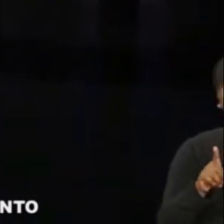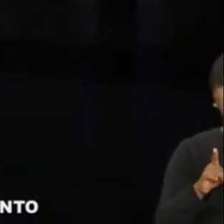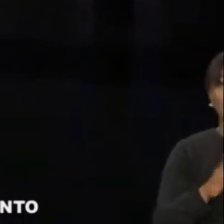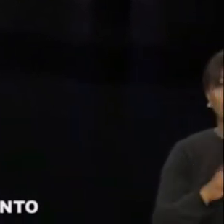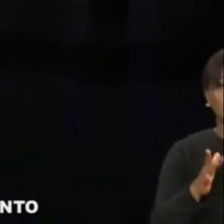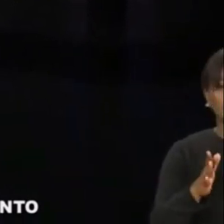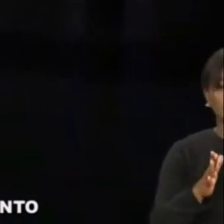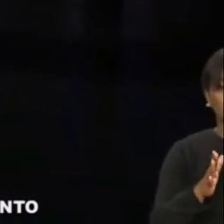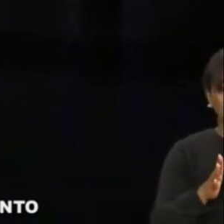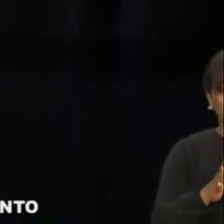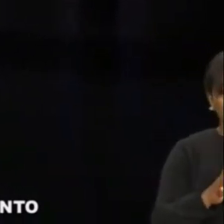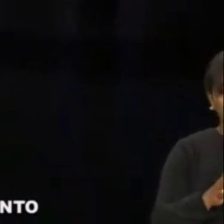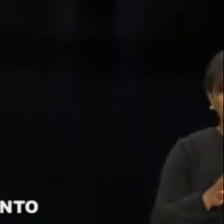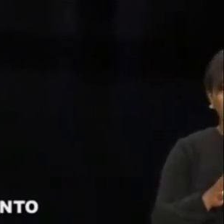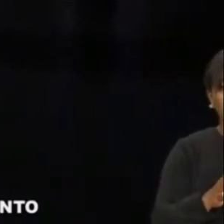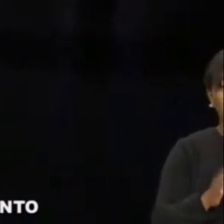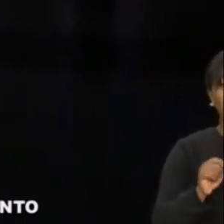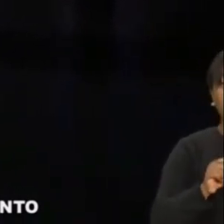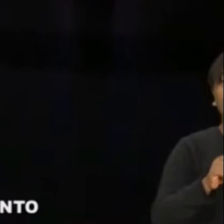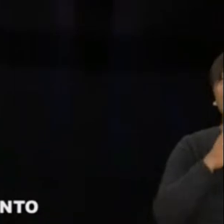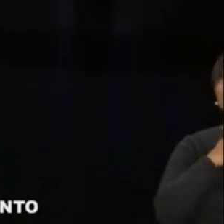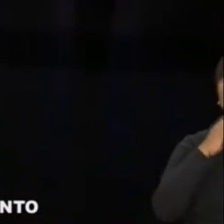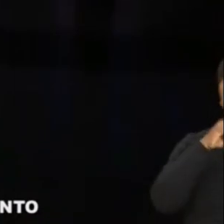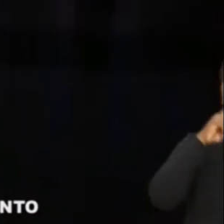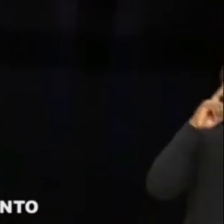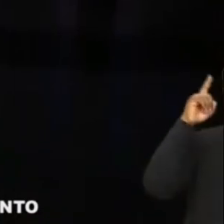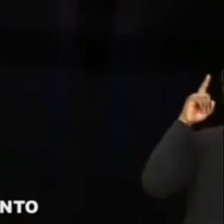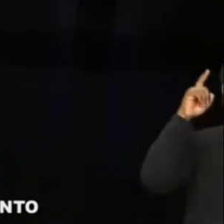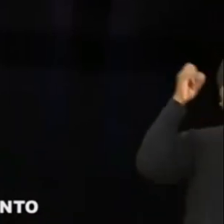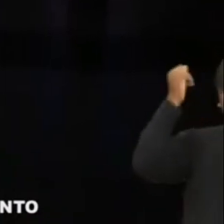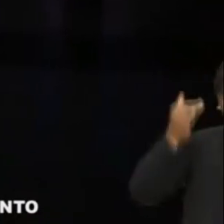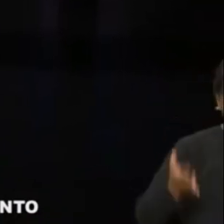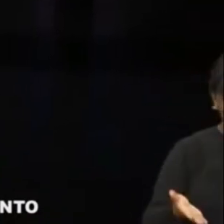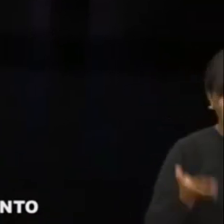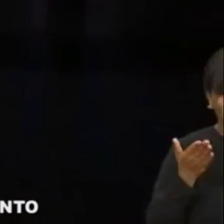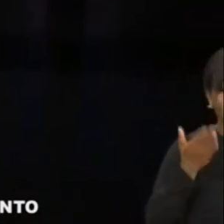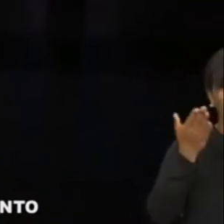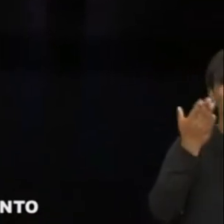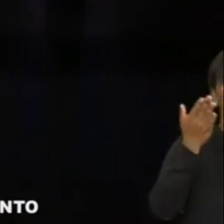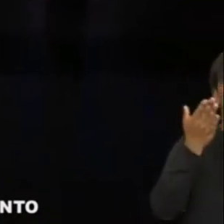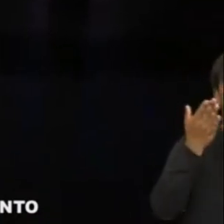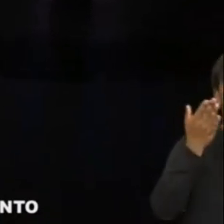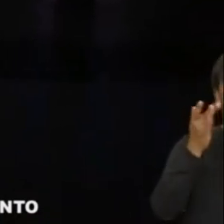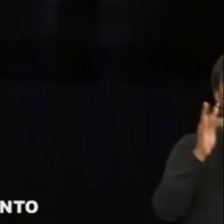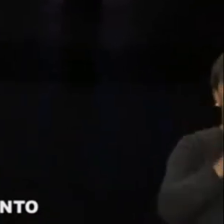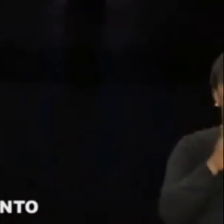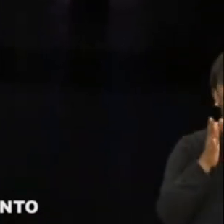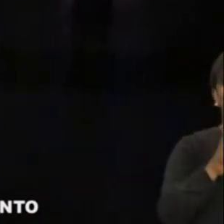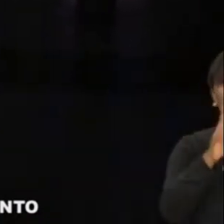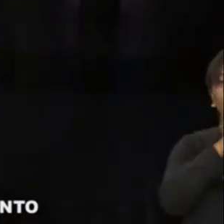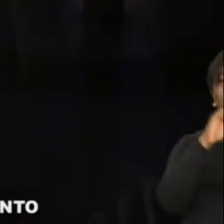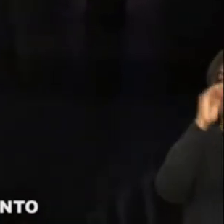Mas Ele recebeu o nome acima de todos os nomes. Mas Ele hoje é o seu libertador, o